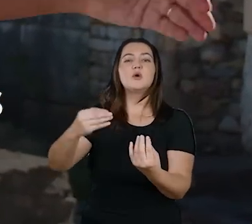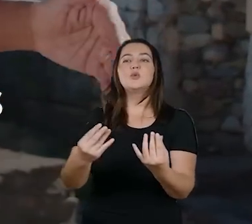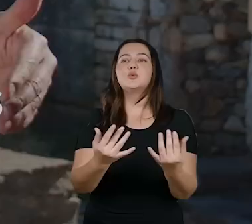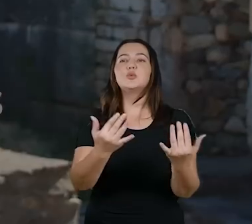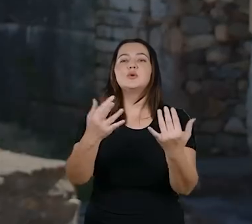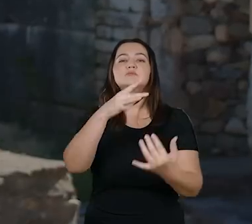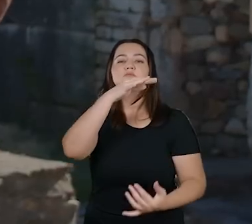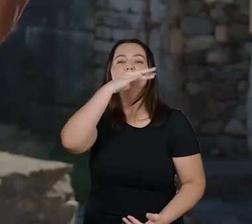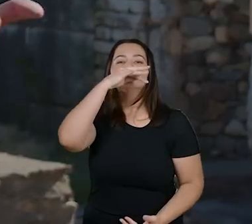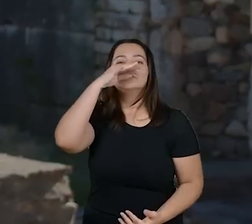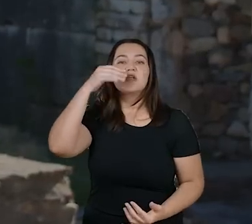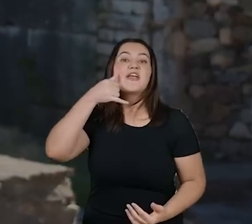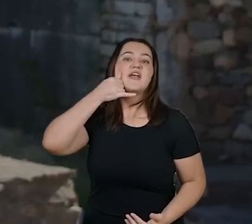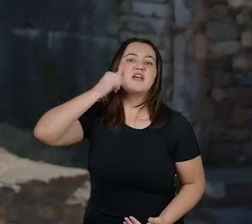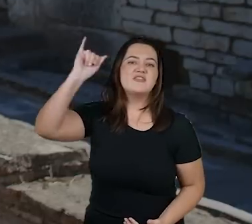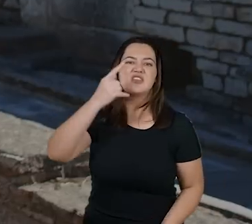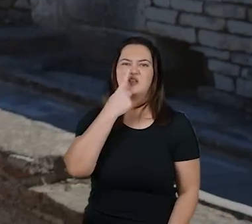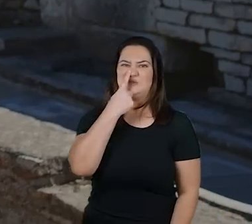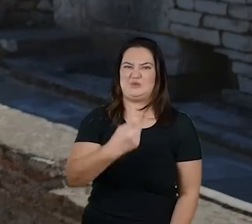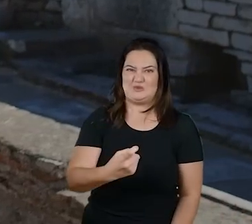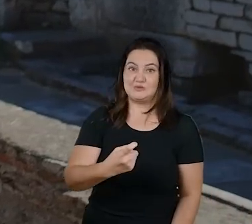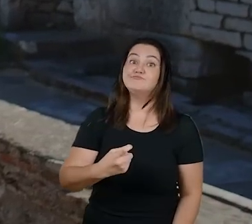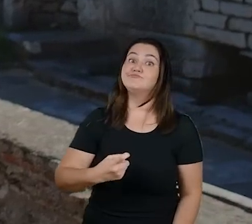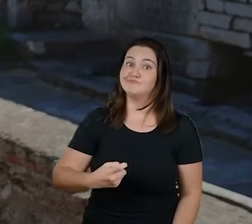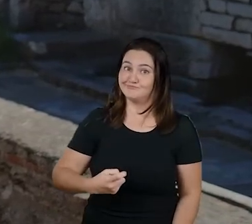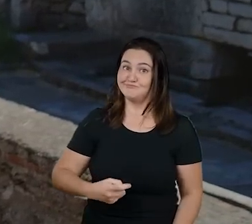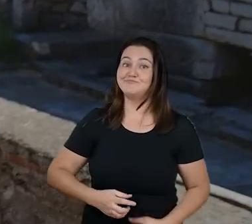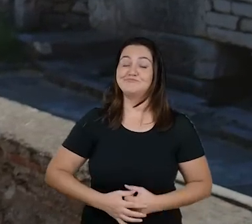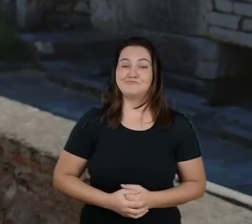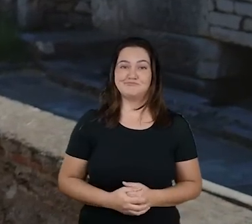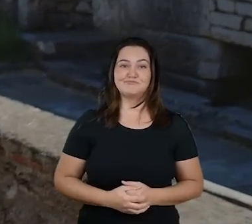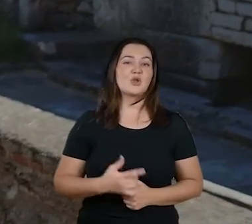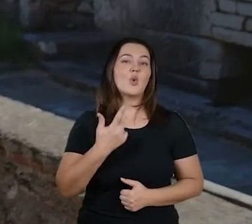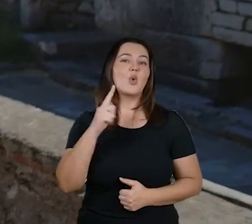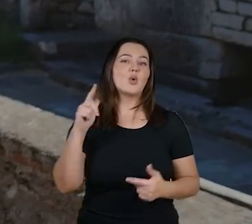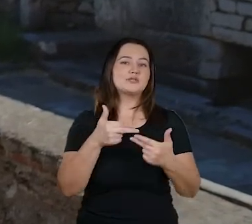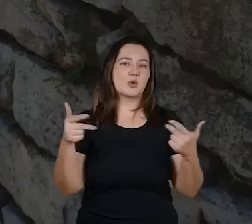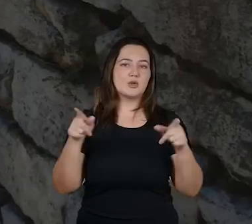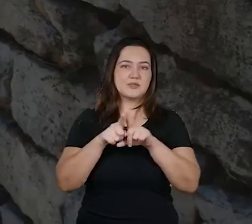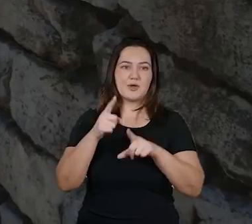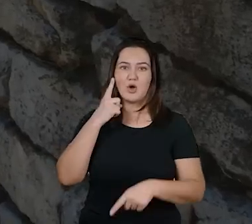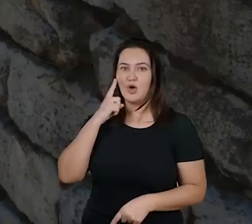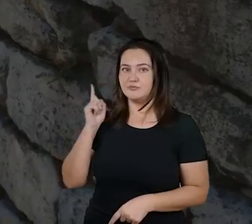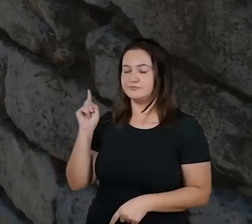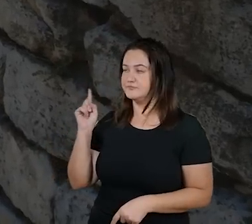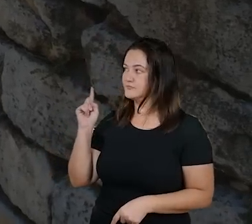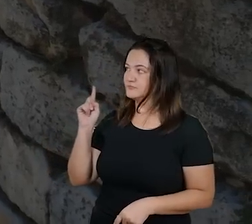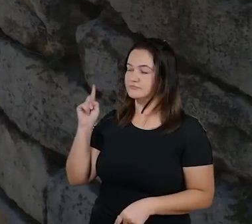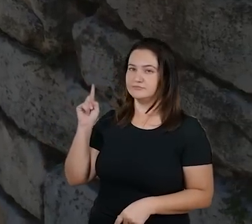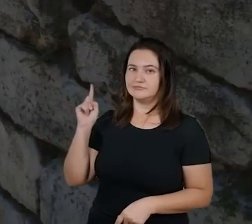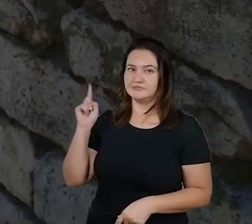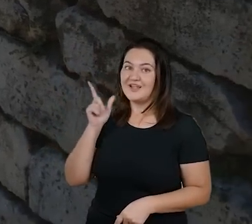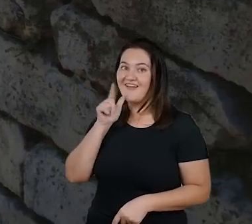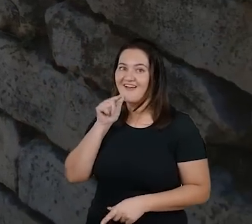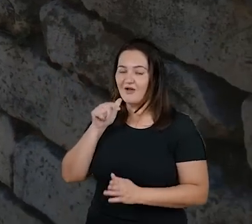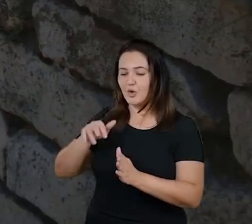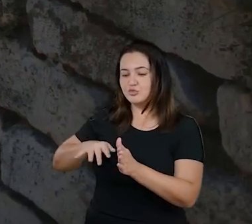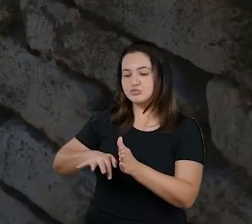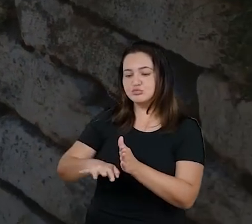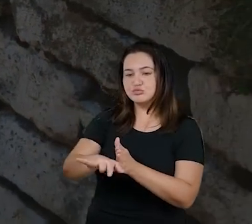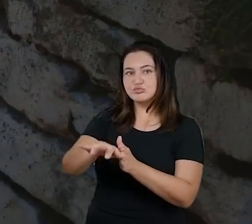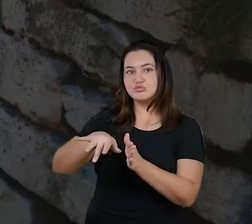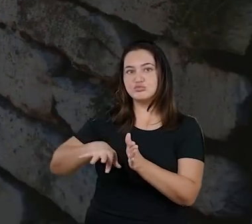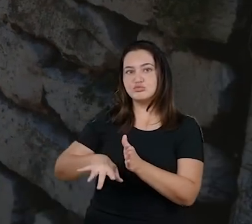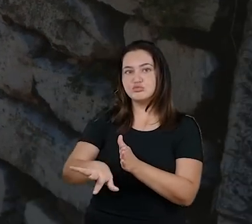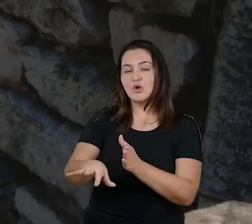conversando lá, questões políticas. Agora vamos a mais um detalhe. Lembra da canaleta d'água que eu falei para a higiene pessoal? O